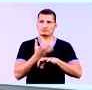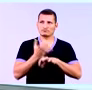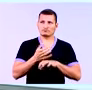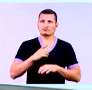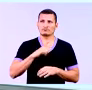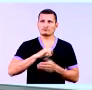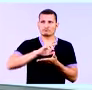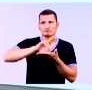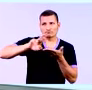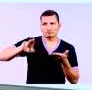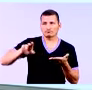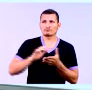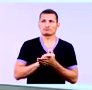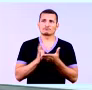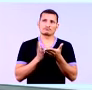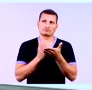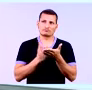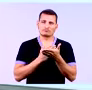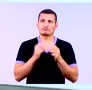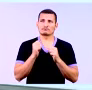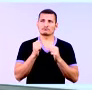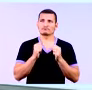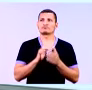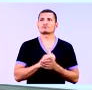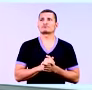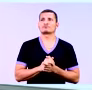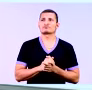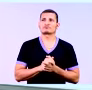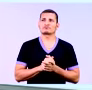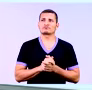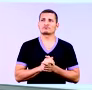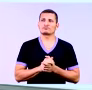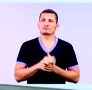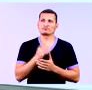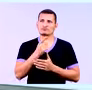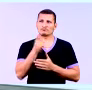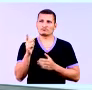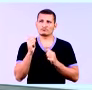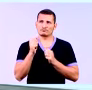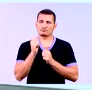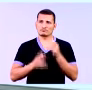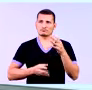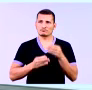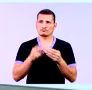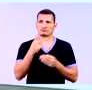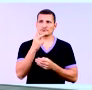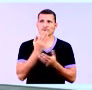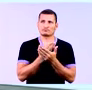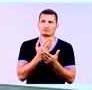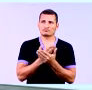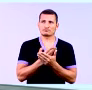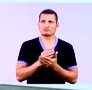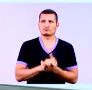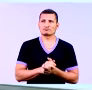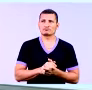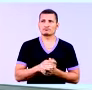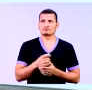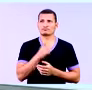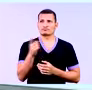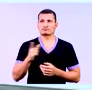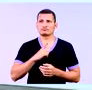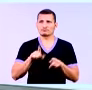série de obras, né, de livros indicados para que você possa complementar o seu estudo, né? E você dispõe